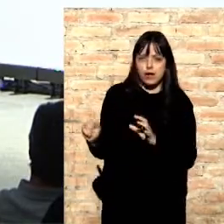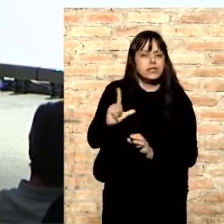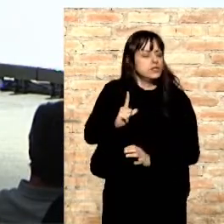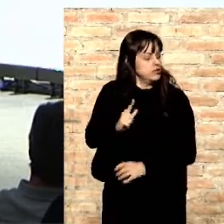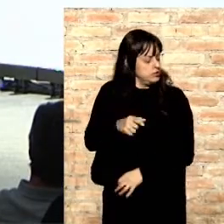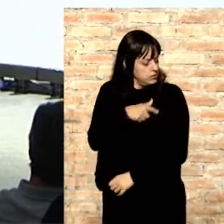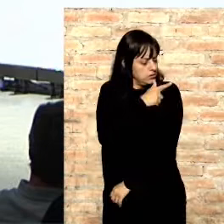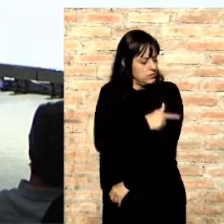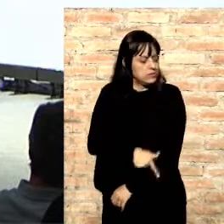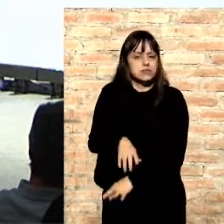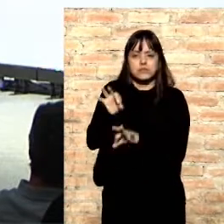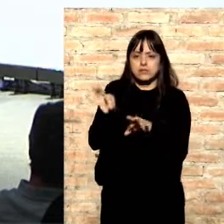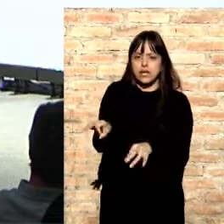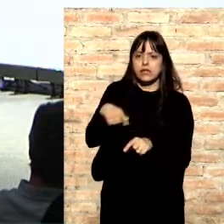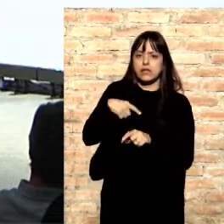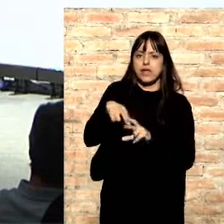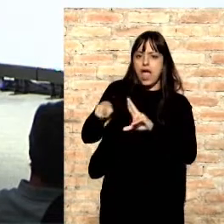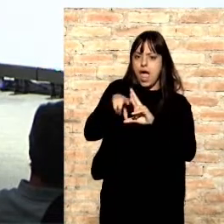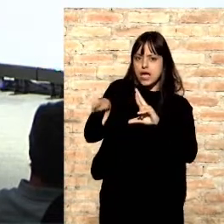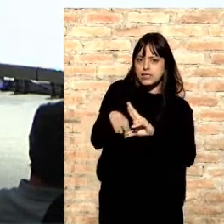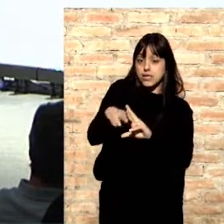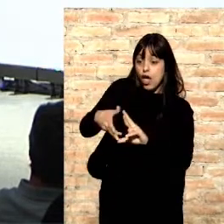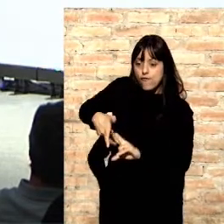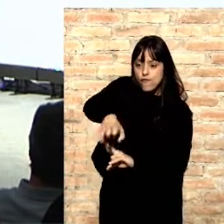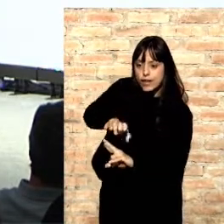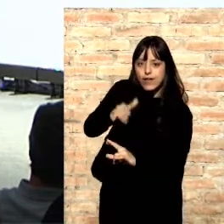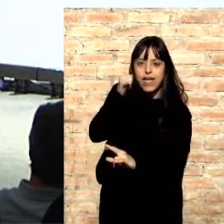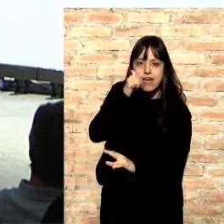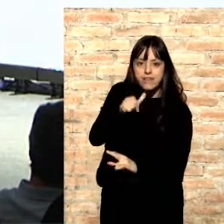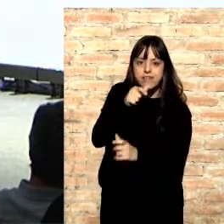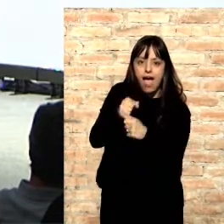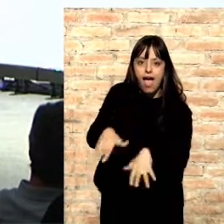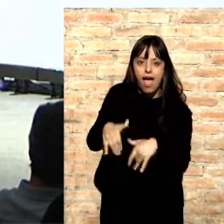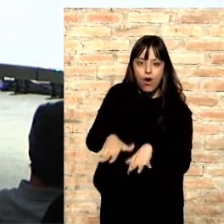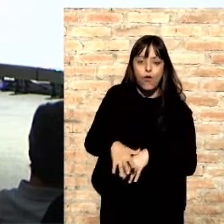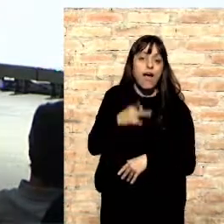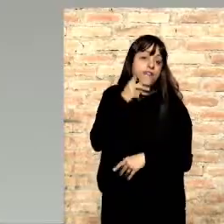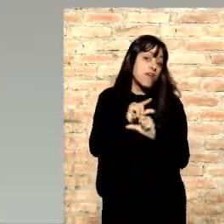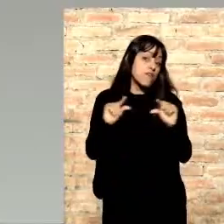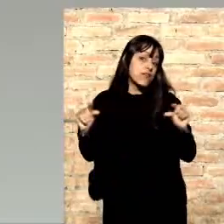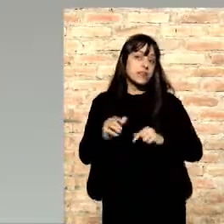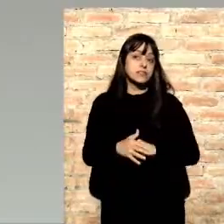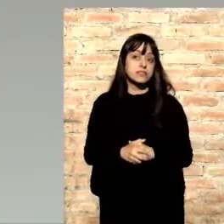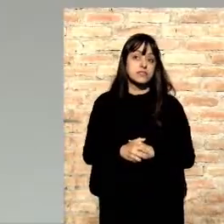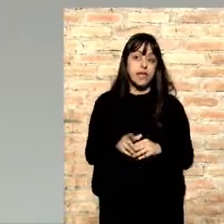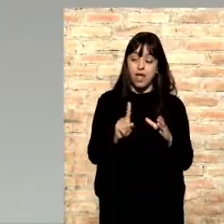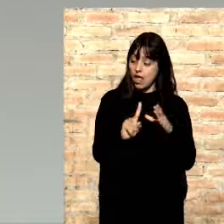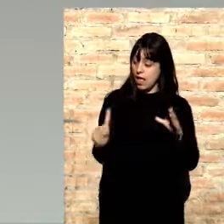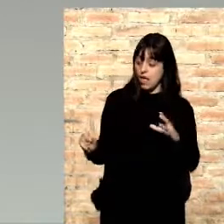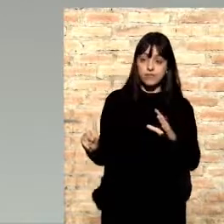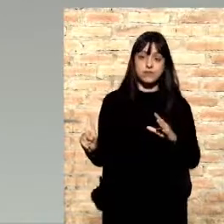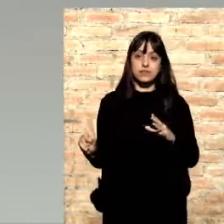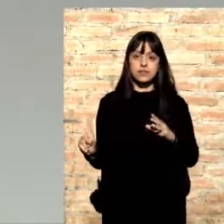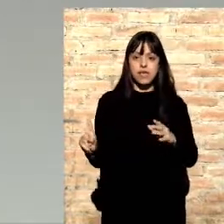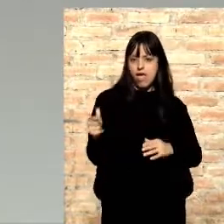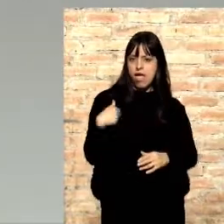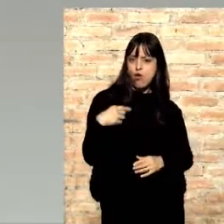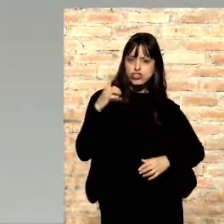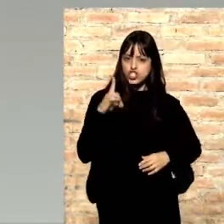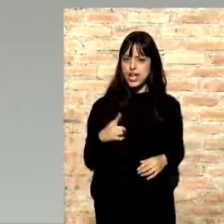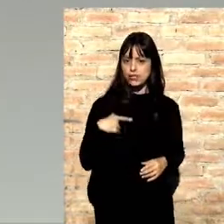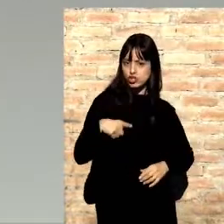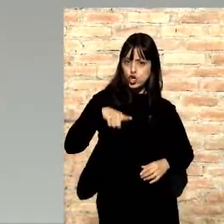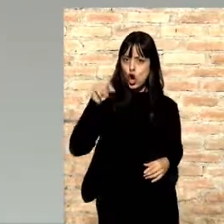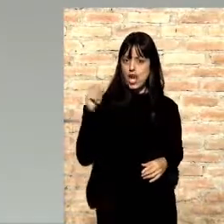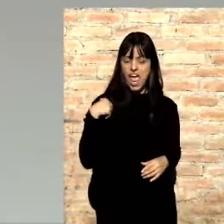correta que recicla lixo e fecha a torneira ela falou o seguinte frase eu falei mas ela está sozinha assim eu tenho direito de